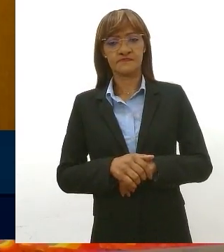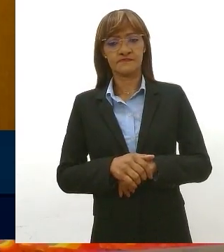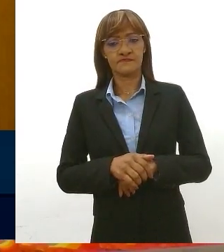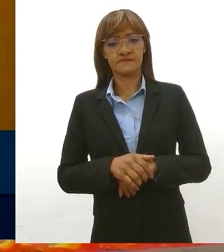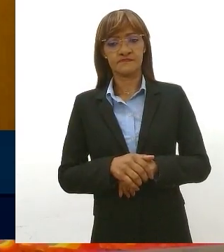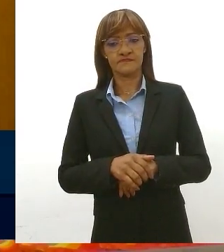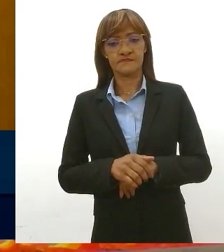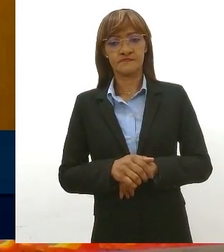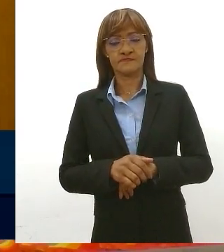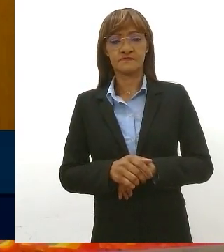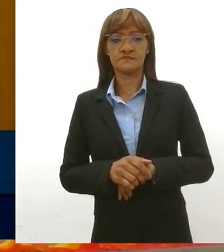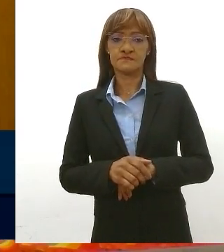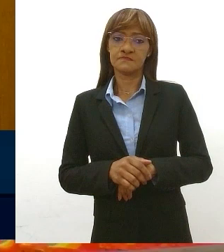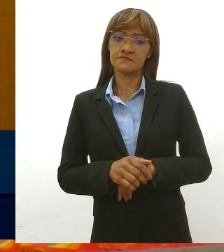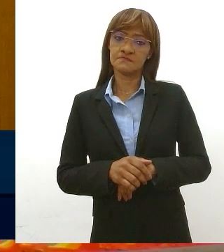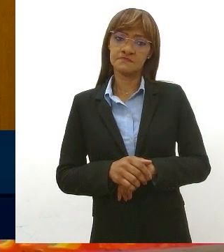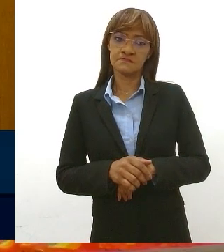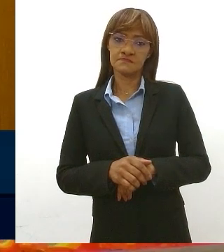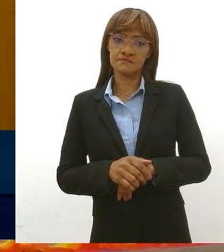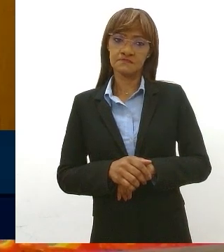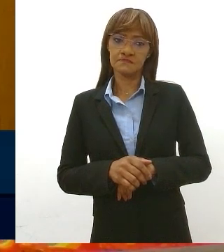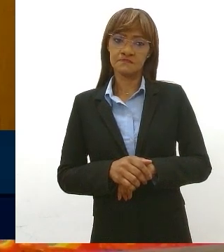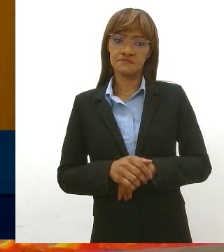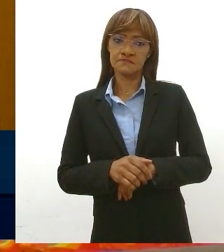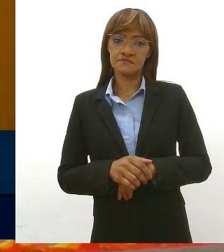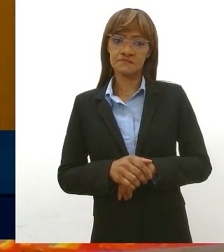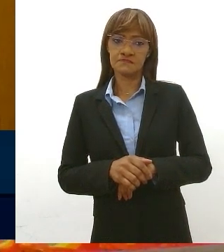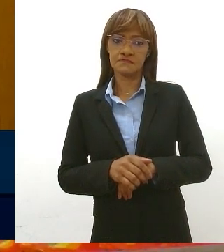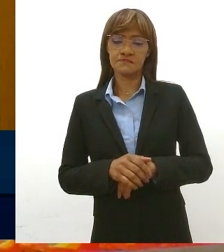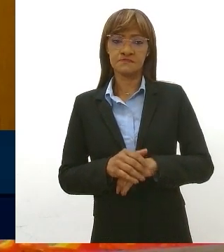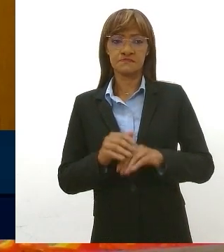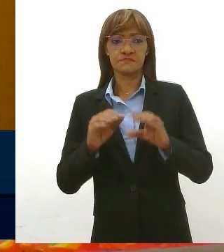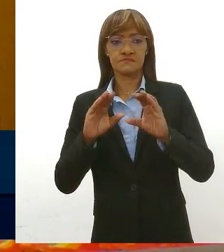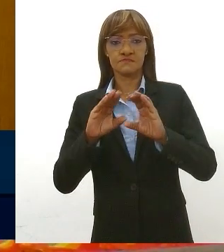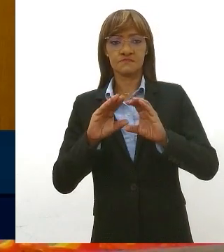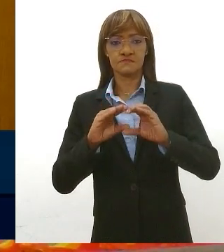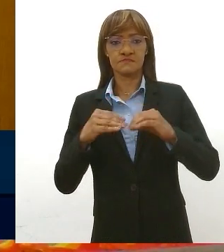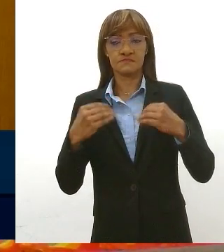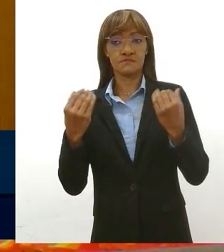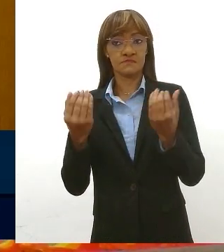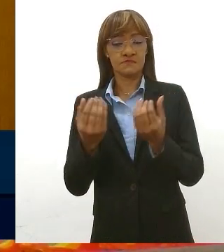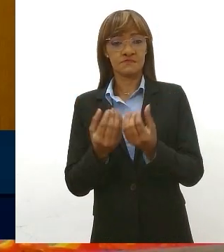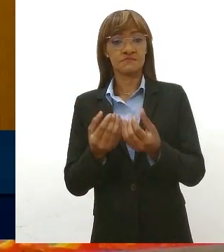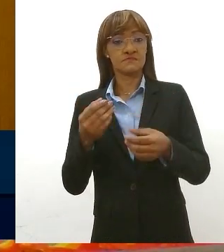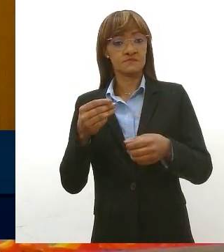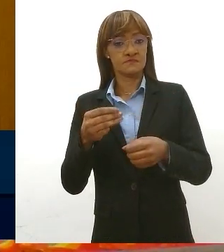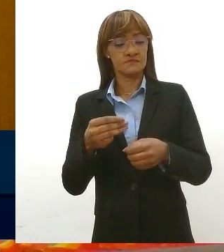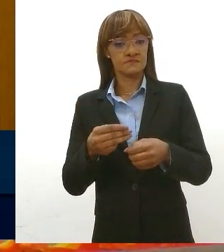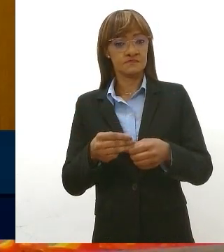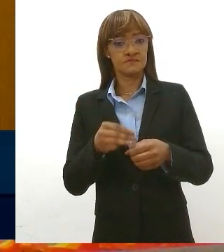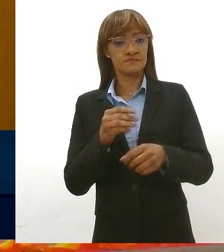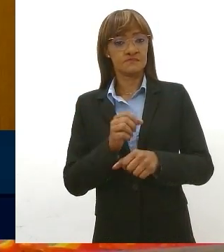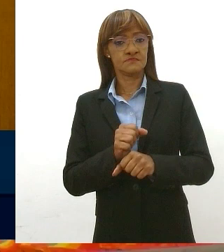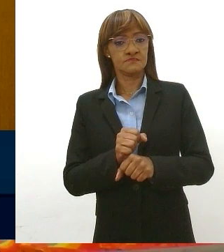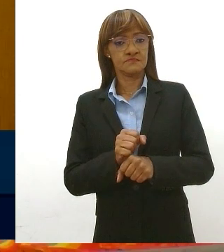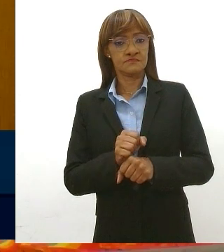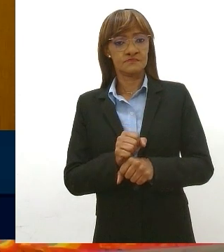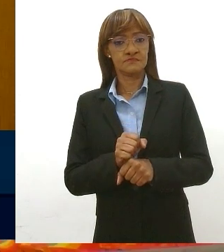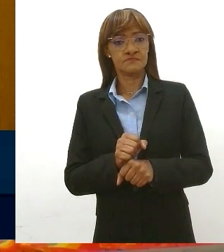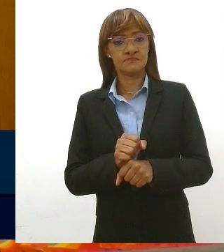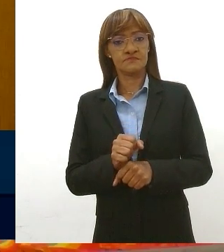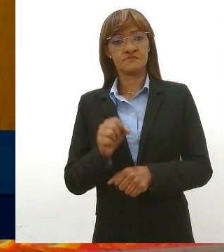na Câmara Municipal, né, e que eu repito aqui, que se há a